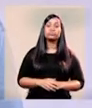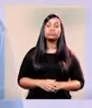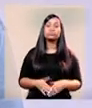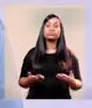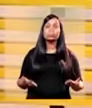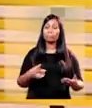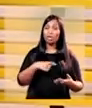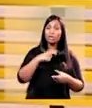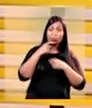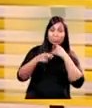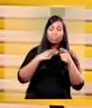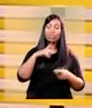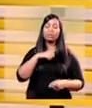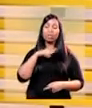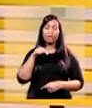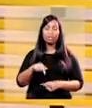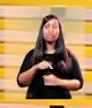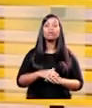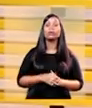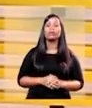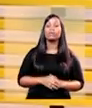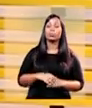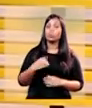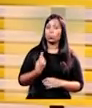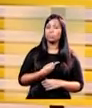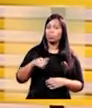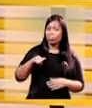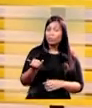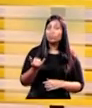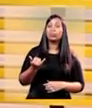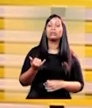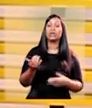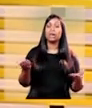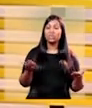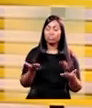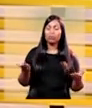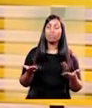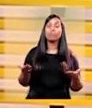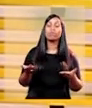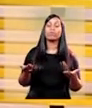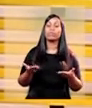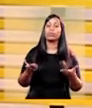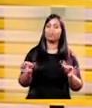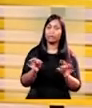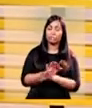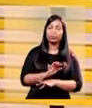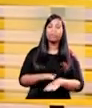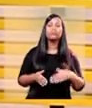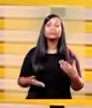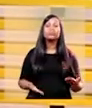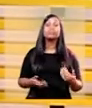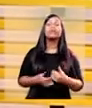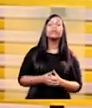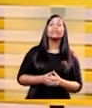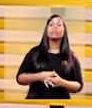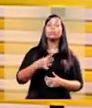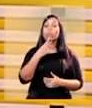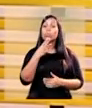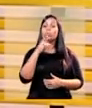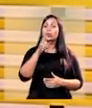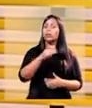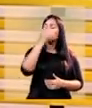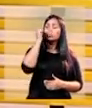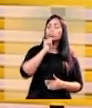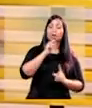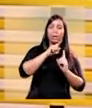Perfeito. A gente tem mais algumas dúvidas aqui, doutor, que a gente pode aproveitar essa rodada e já resolver. Doutor, e quando eu conheço